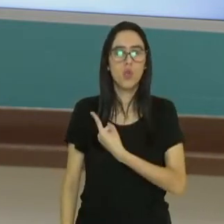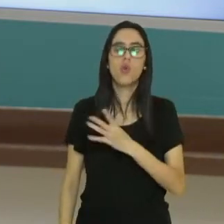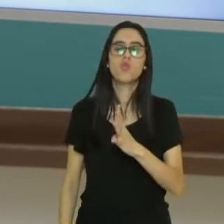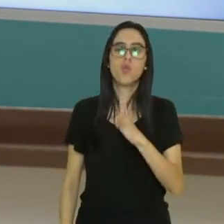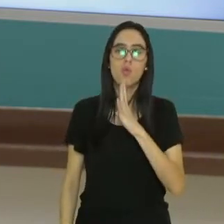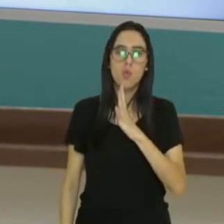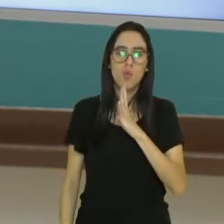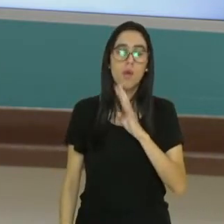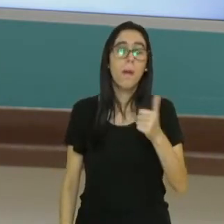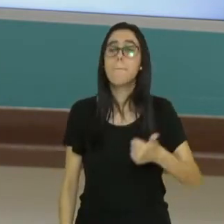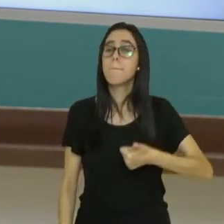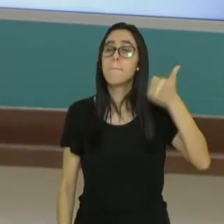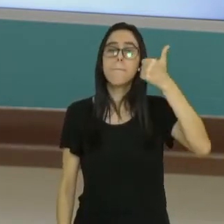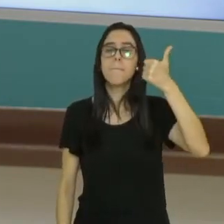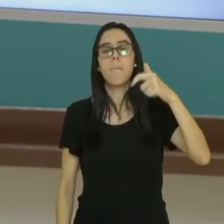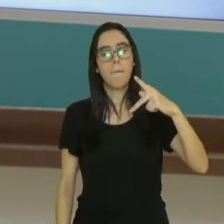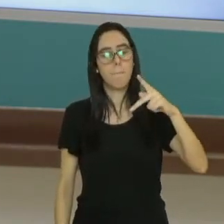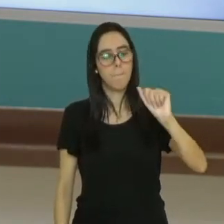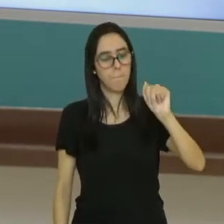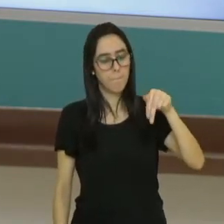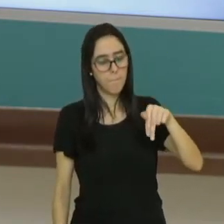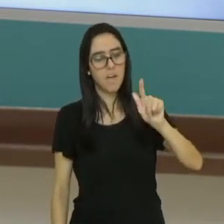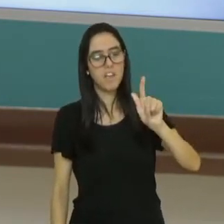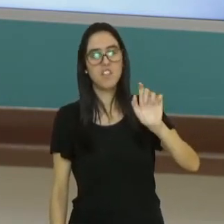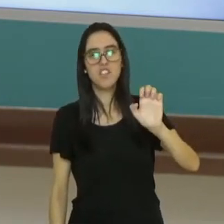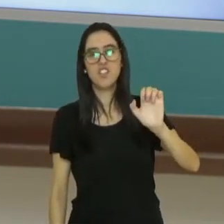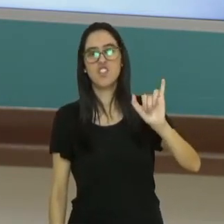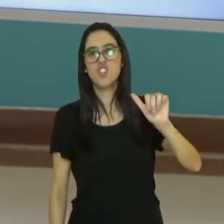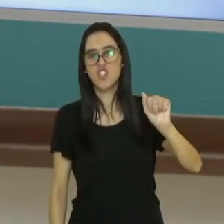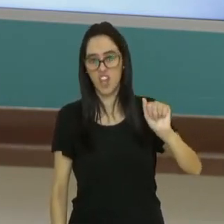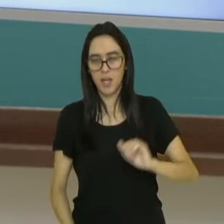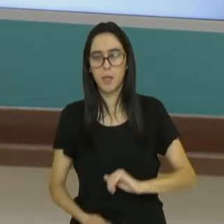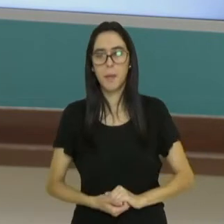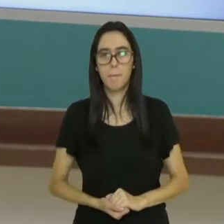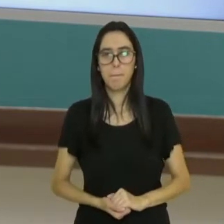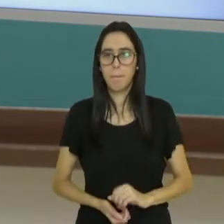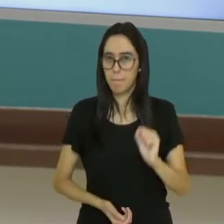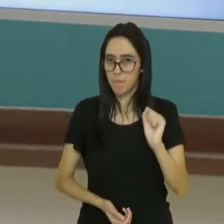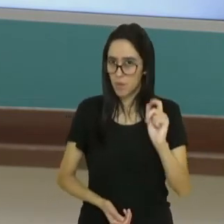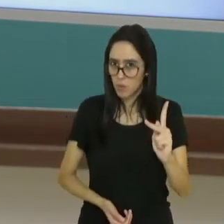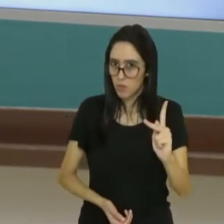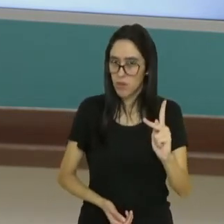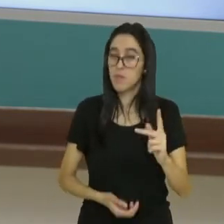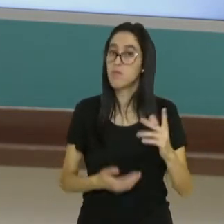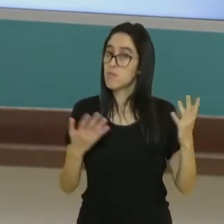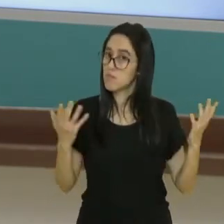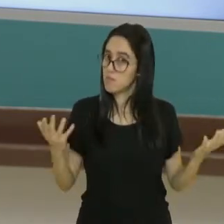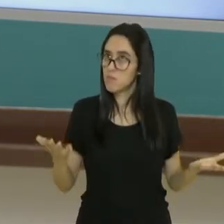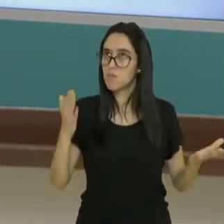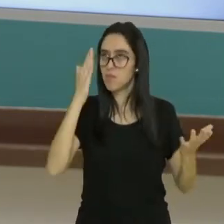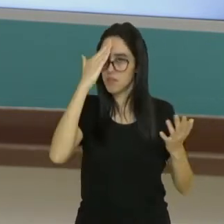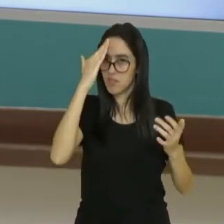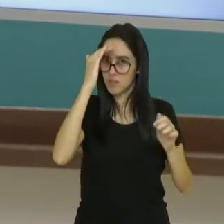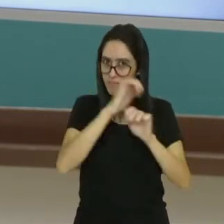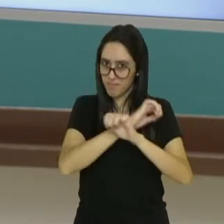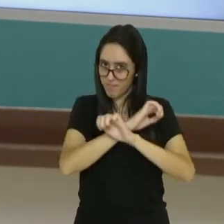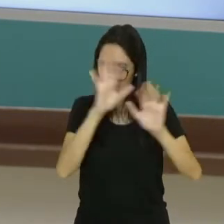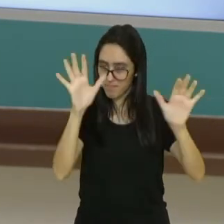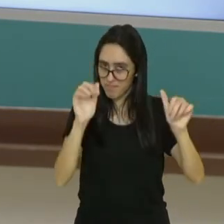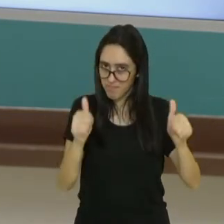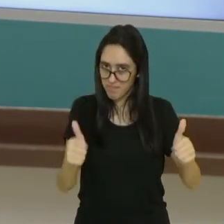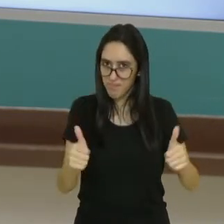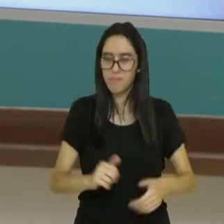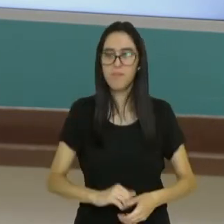partir da divisão do supercontinente Pangeia, certo? Então, para a gente compreender aí a partir do